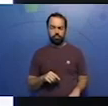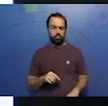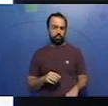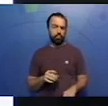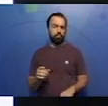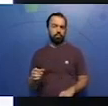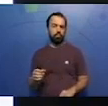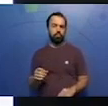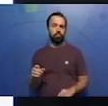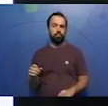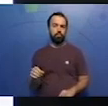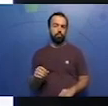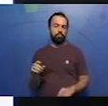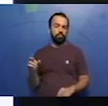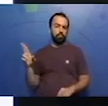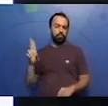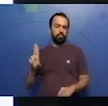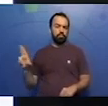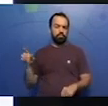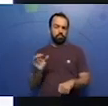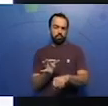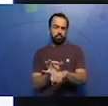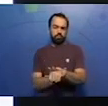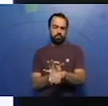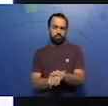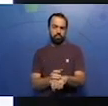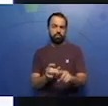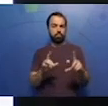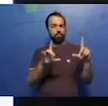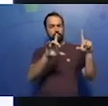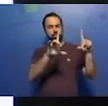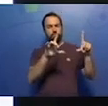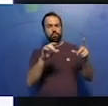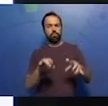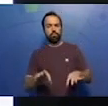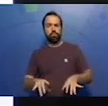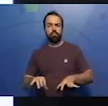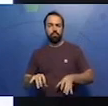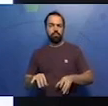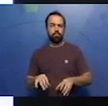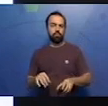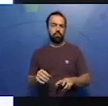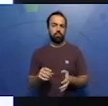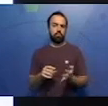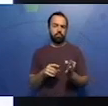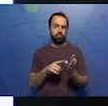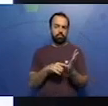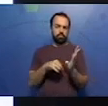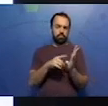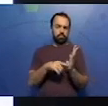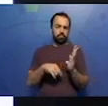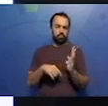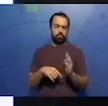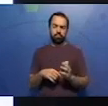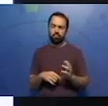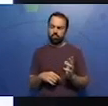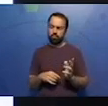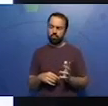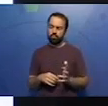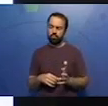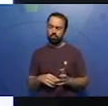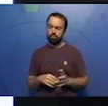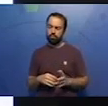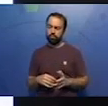pulso, painéis espalhados pelas cidades, no computador, no celular, é aquilo que a professora já havia comentado